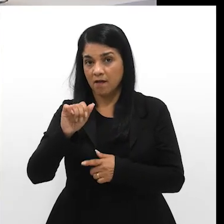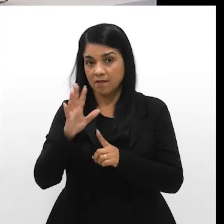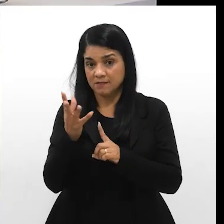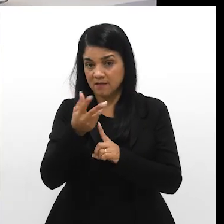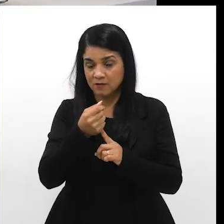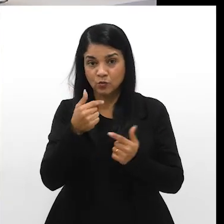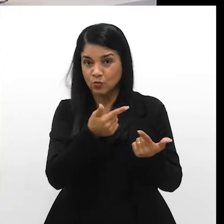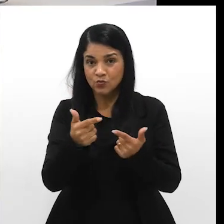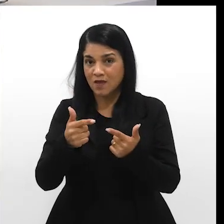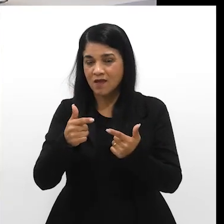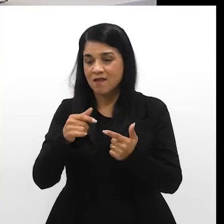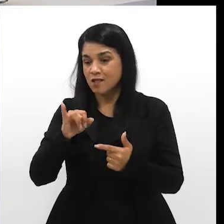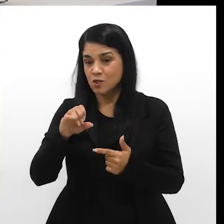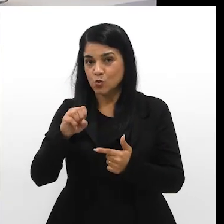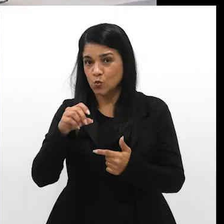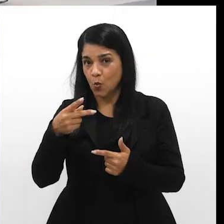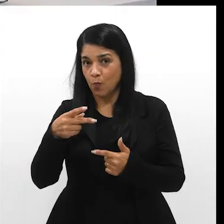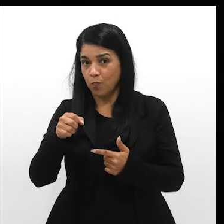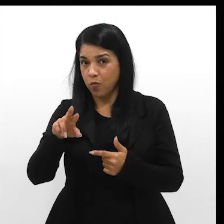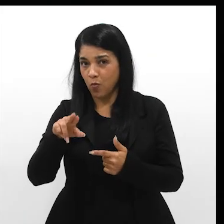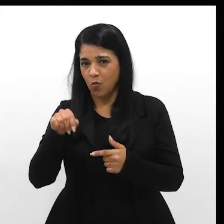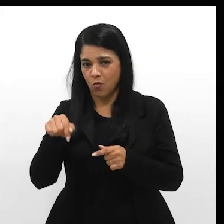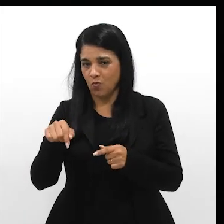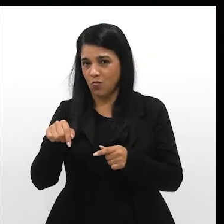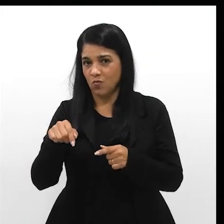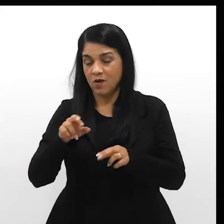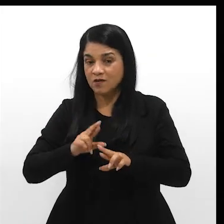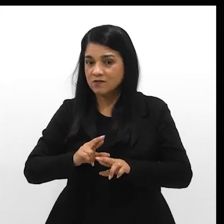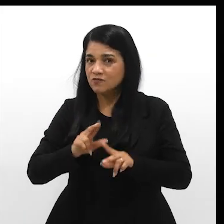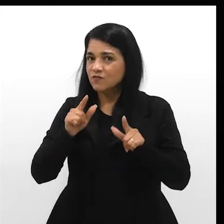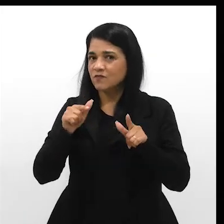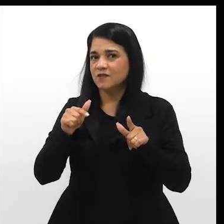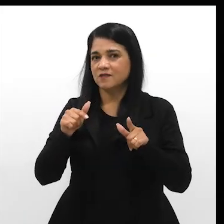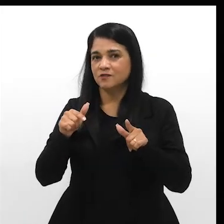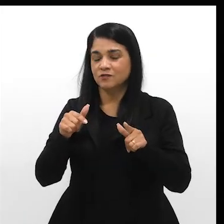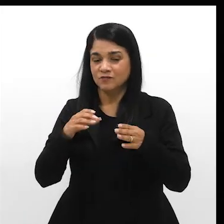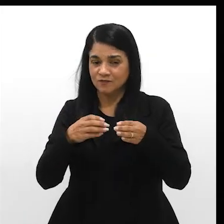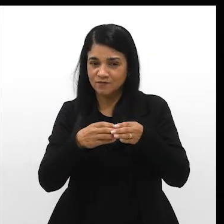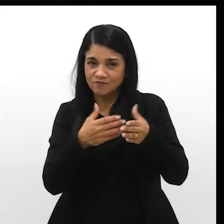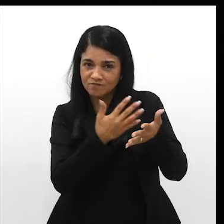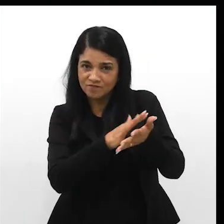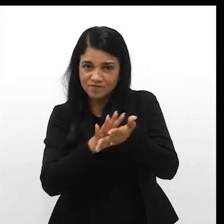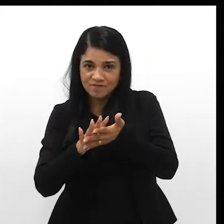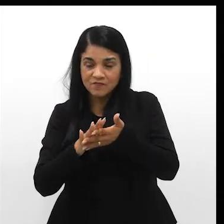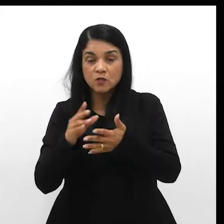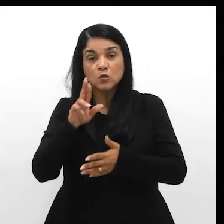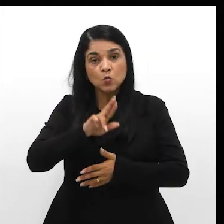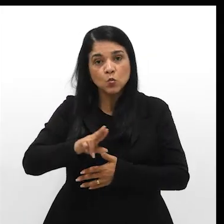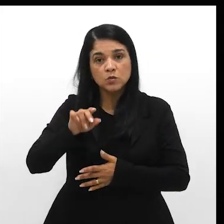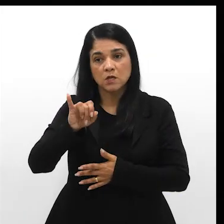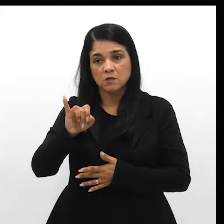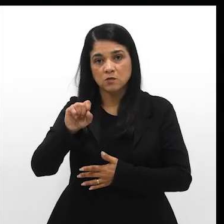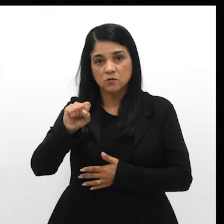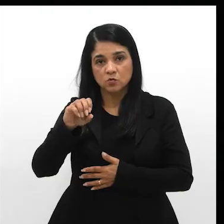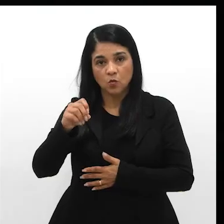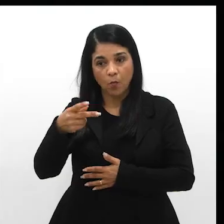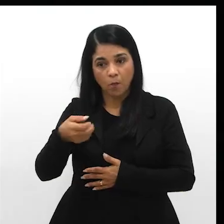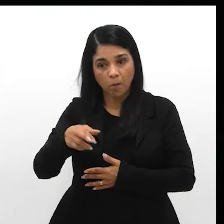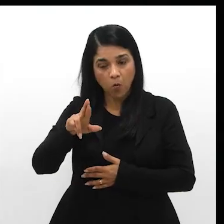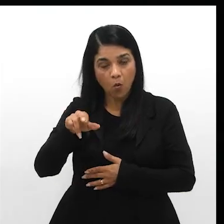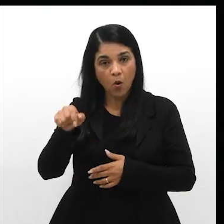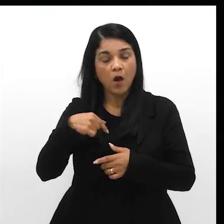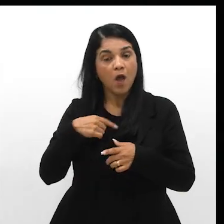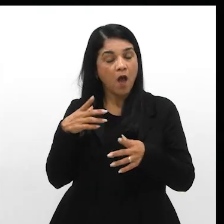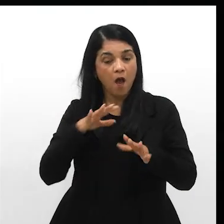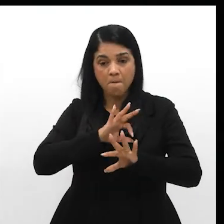né? Não, no entanto, a escultura de carnaval que usa o isopor é sem dúvida um dos grandes mercados para quem